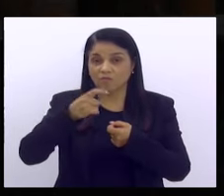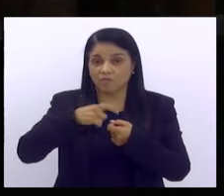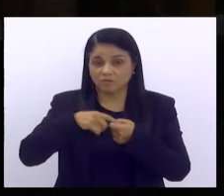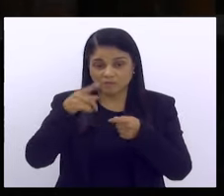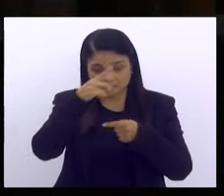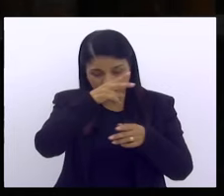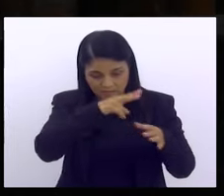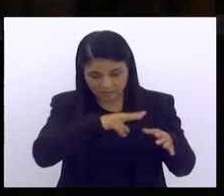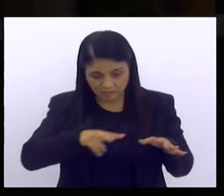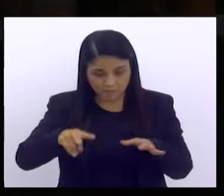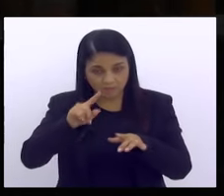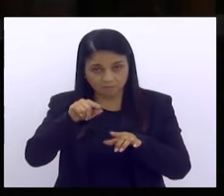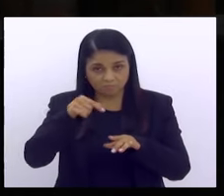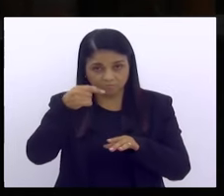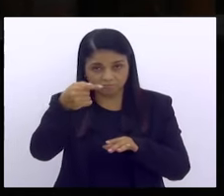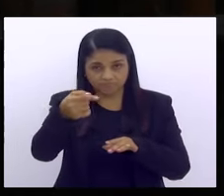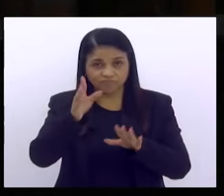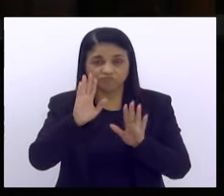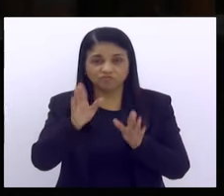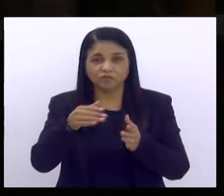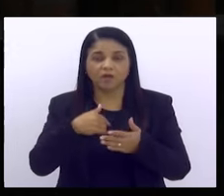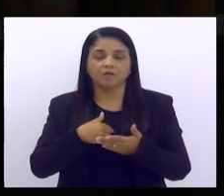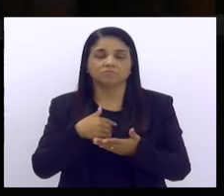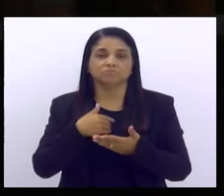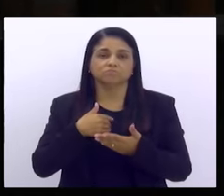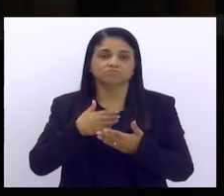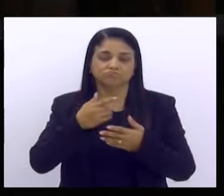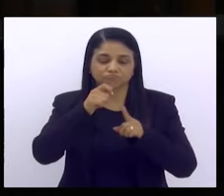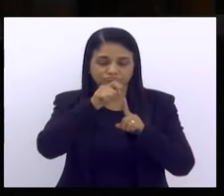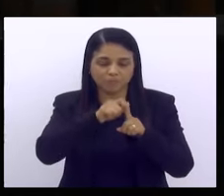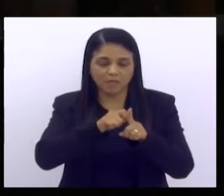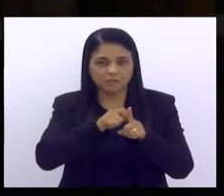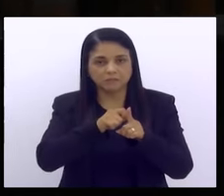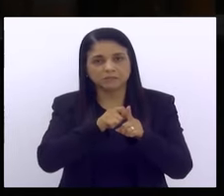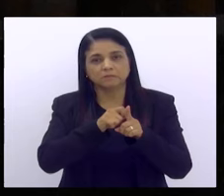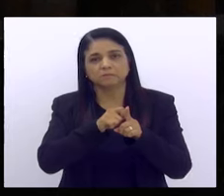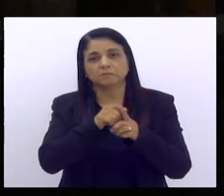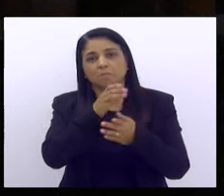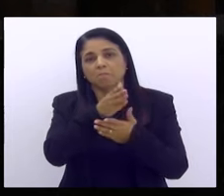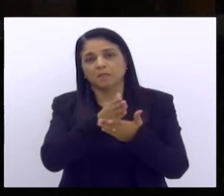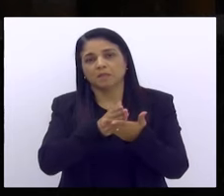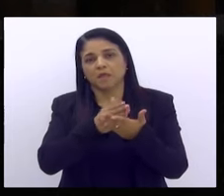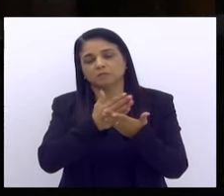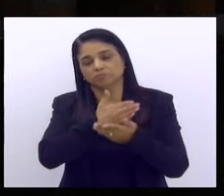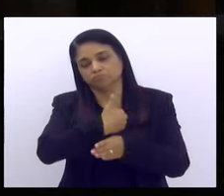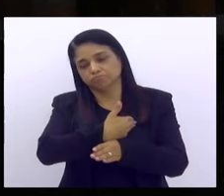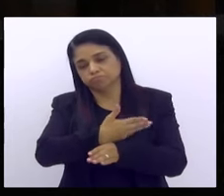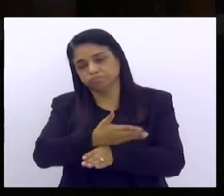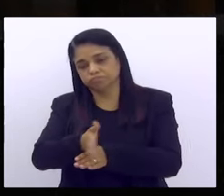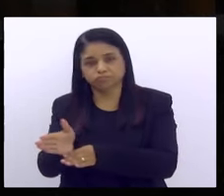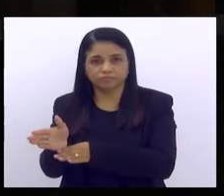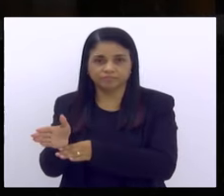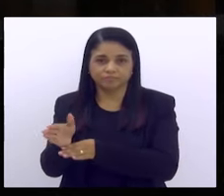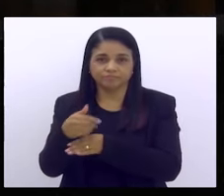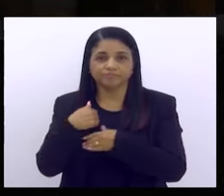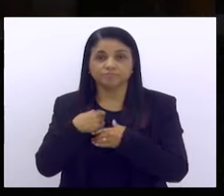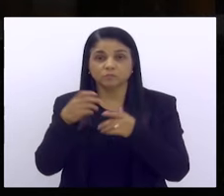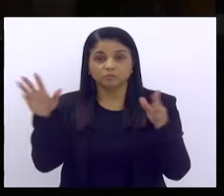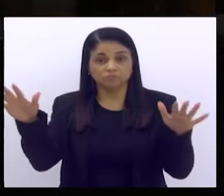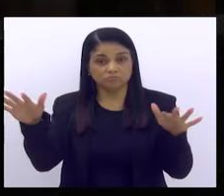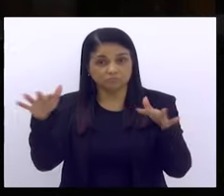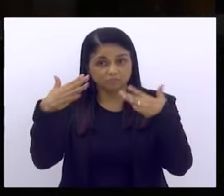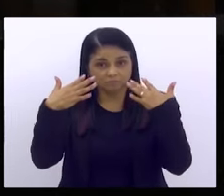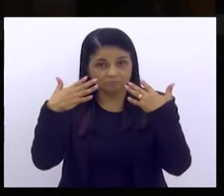próxima semana, já se foi metade do mês de outubro. Então, estou chamando a atenção para